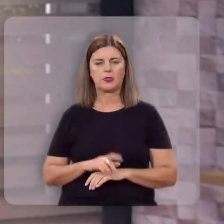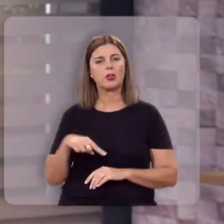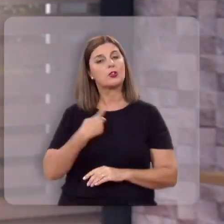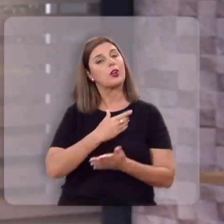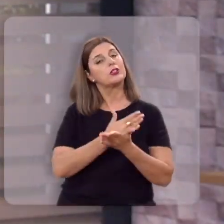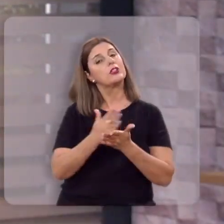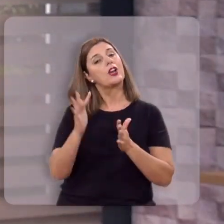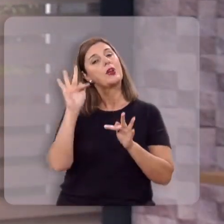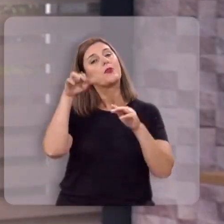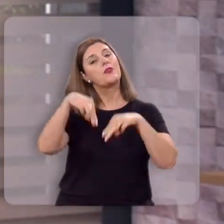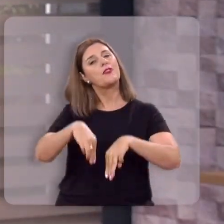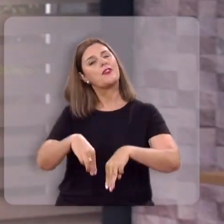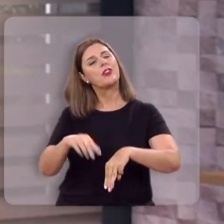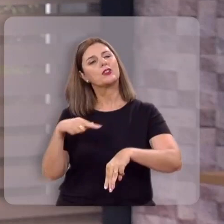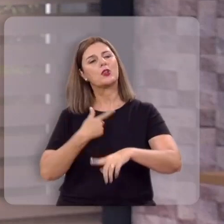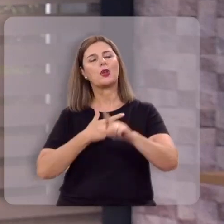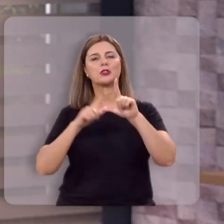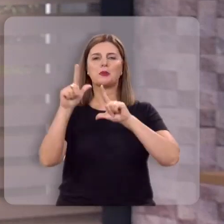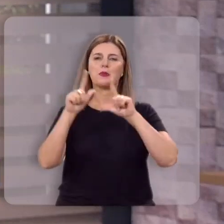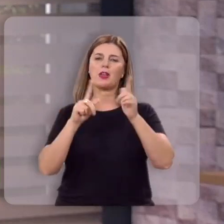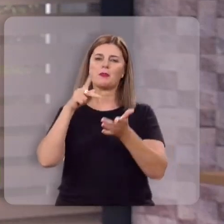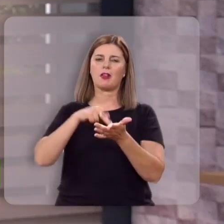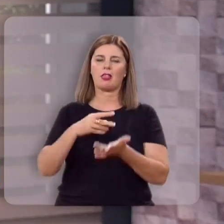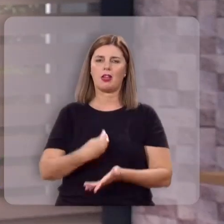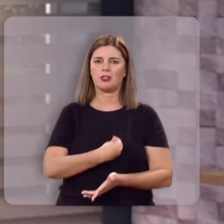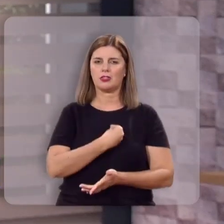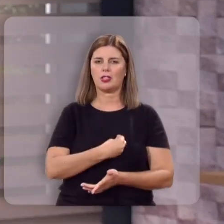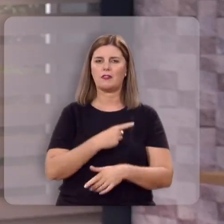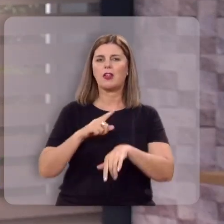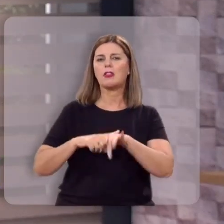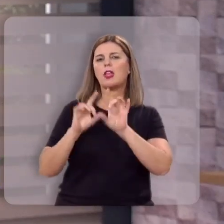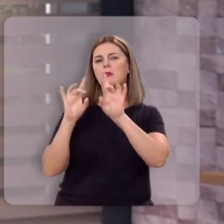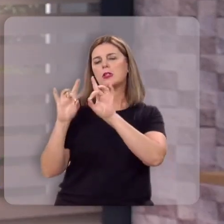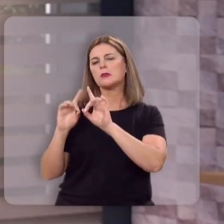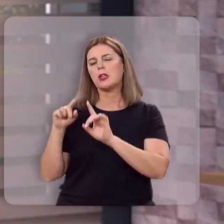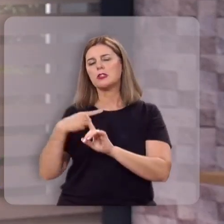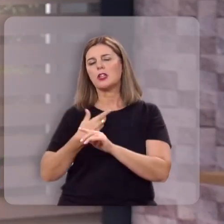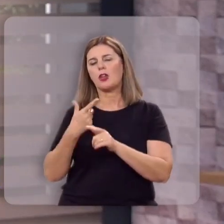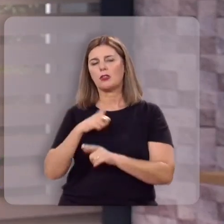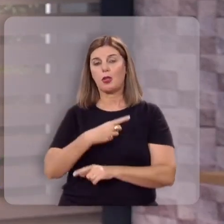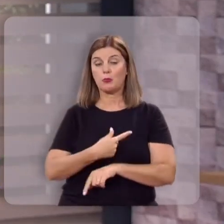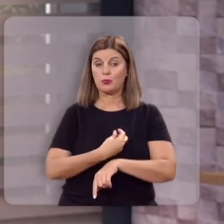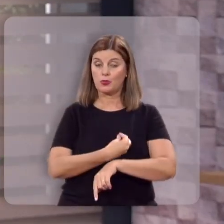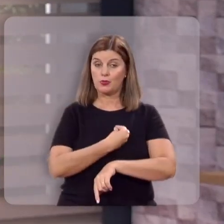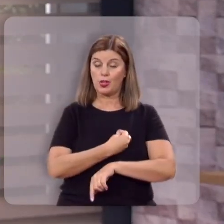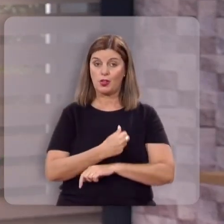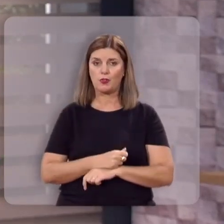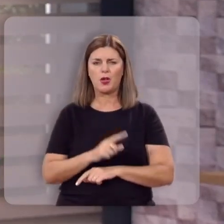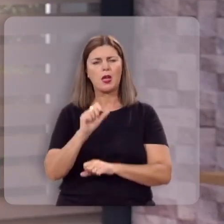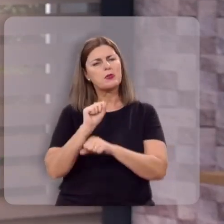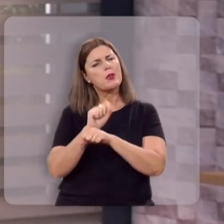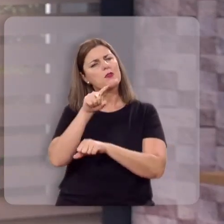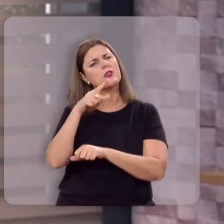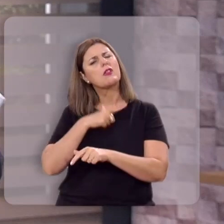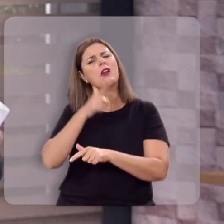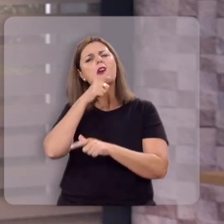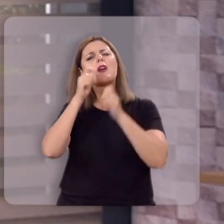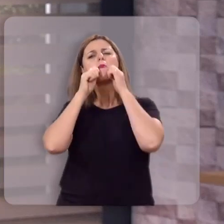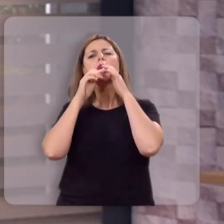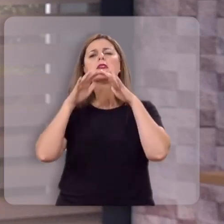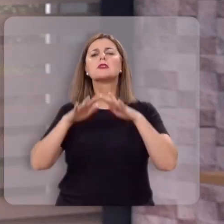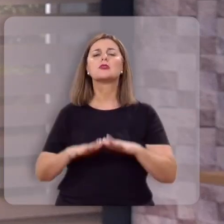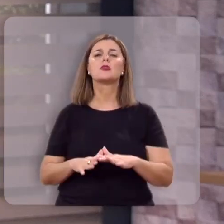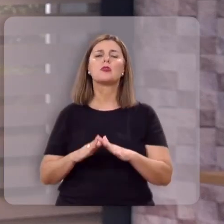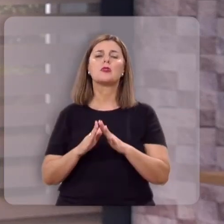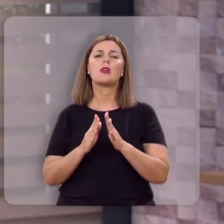Estamos chegando ao final do nosso programa Verdade e Vida. Que tempo especial passamos juntos, não é mesmo? Espero que você tenha sido